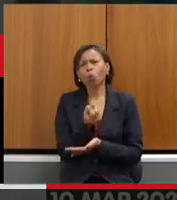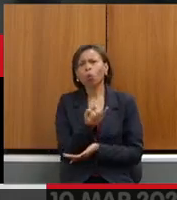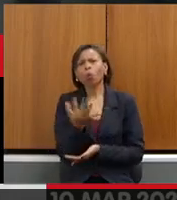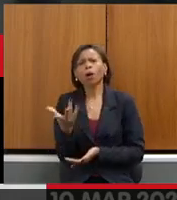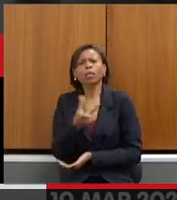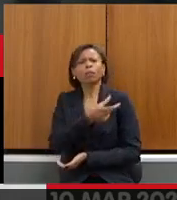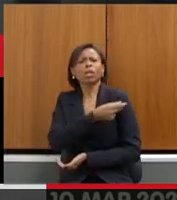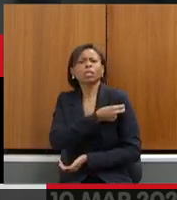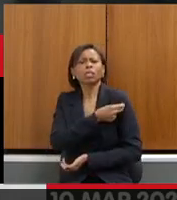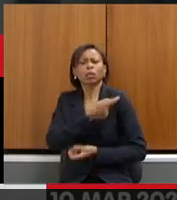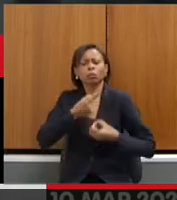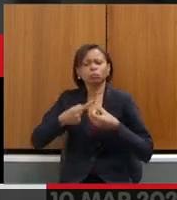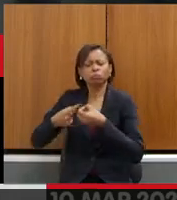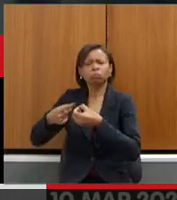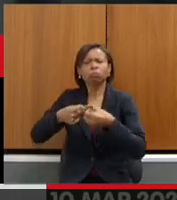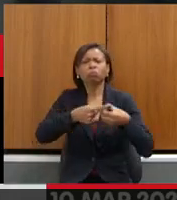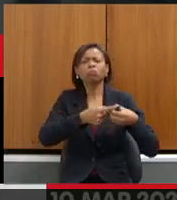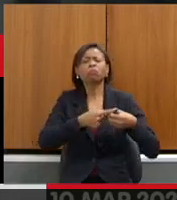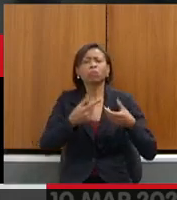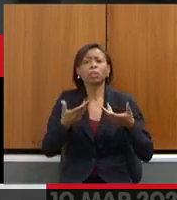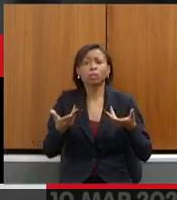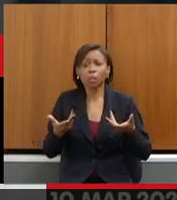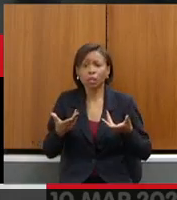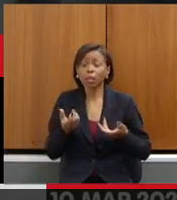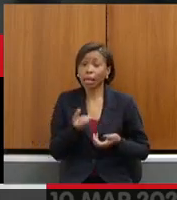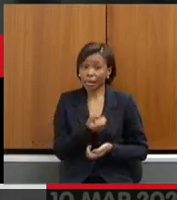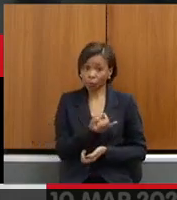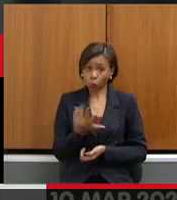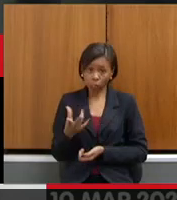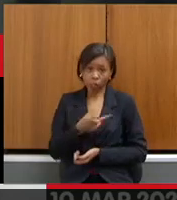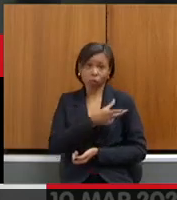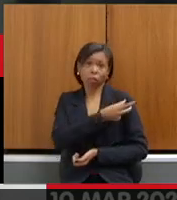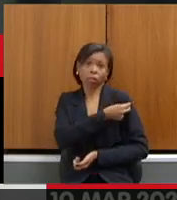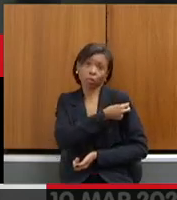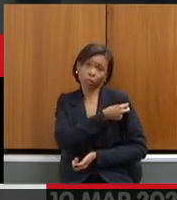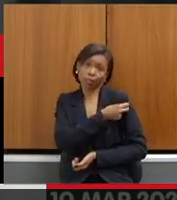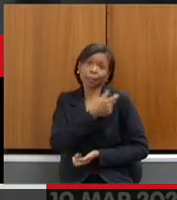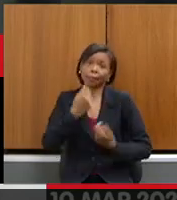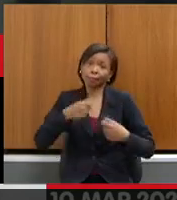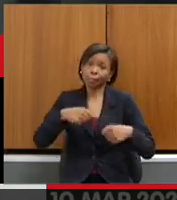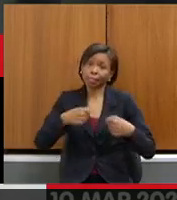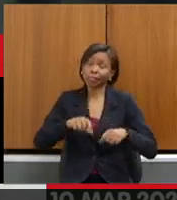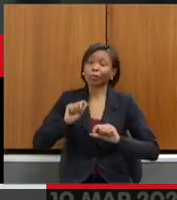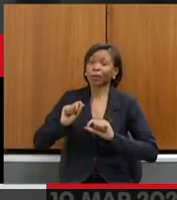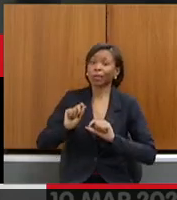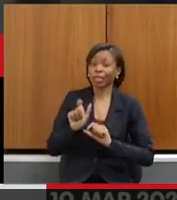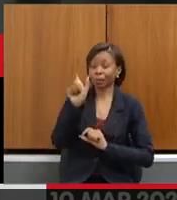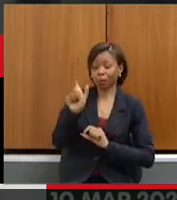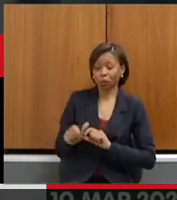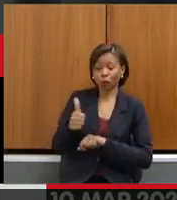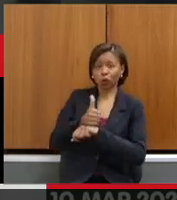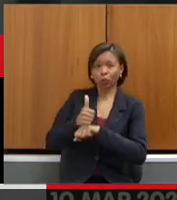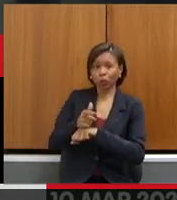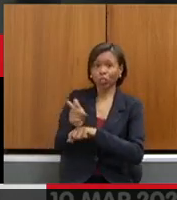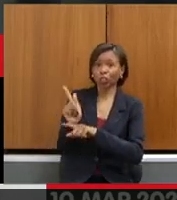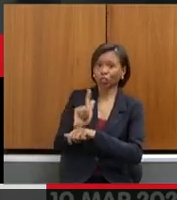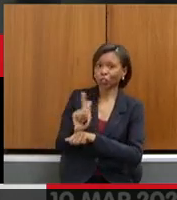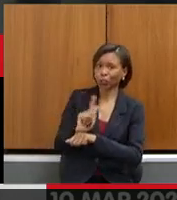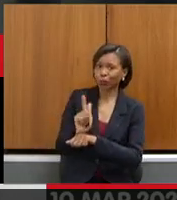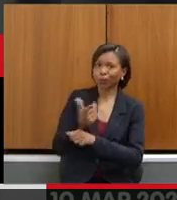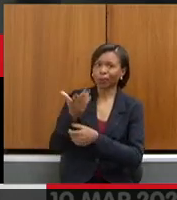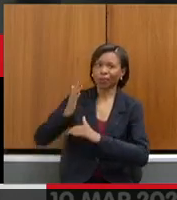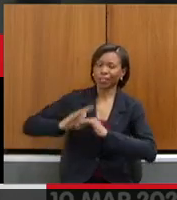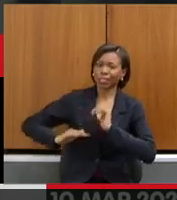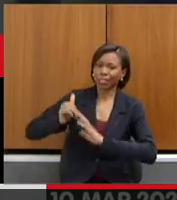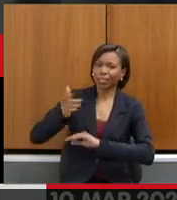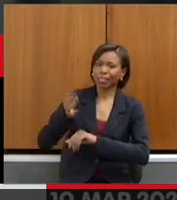vão para tal município essas vacinas que vão para tal município nós precisamos ter técnicos gestores trabalhando durante a